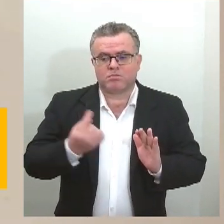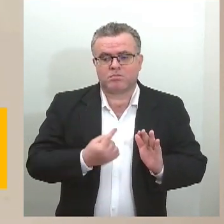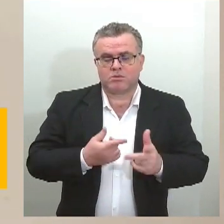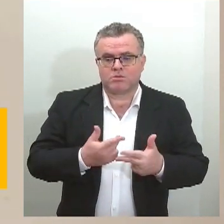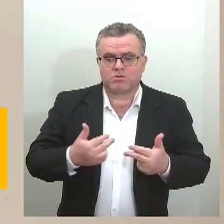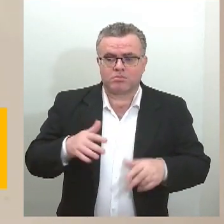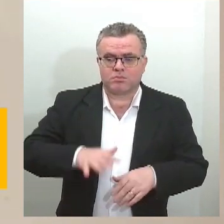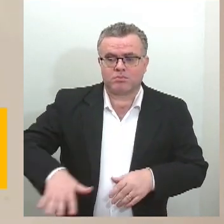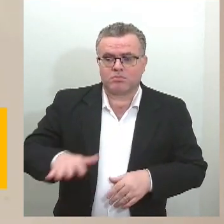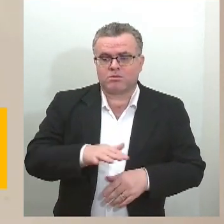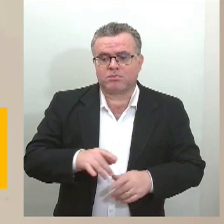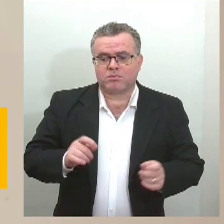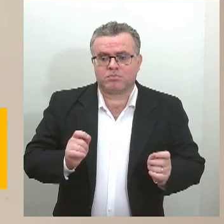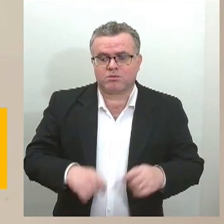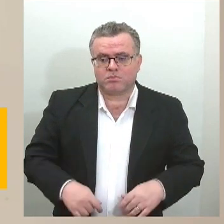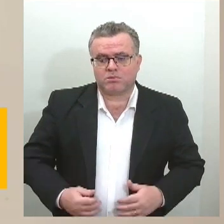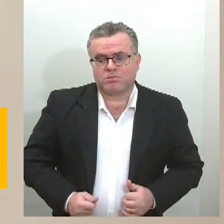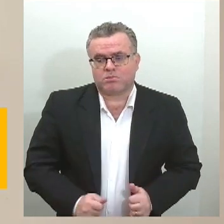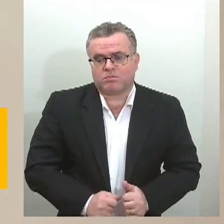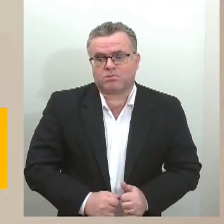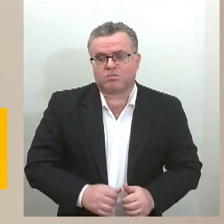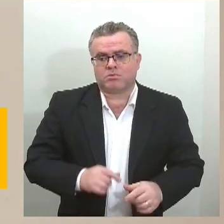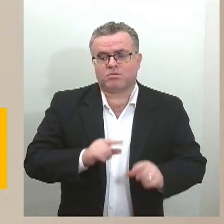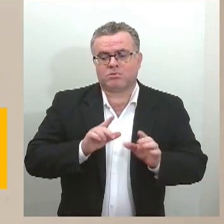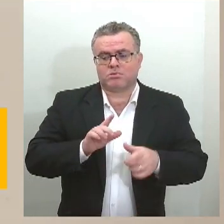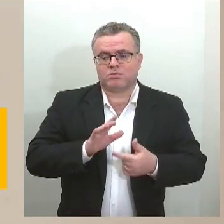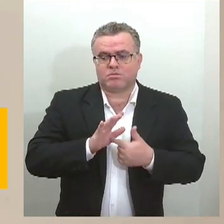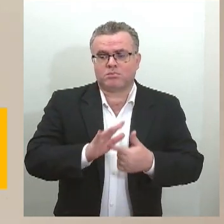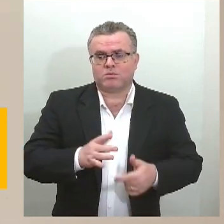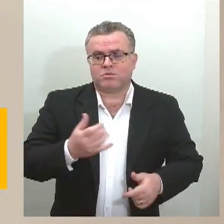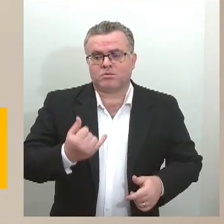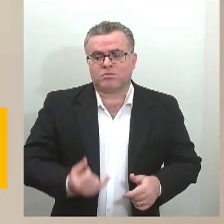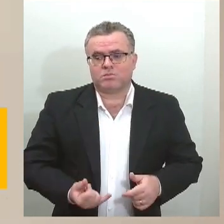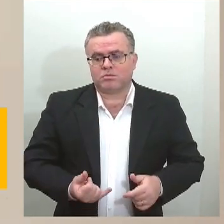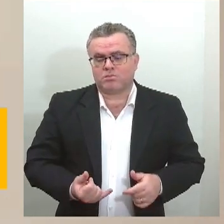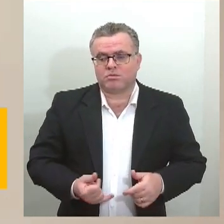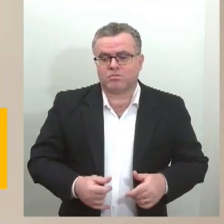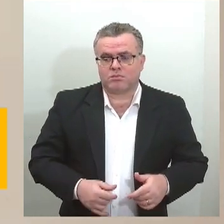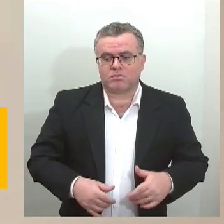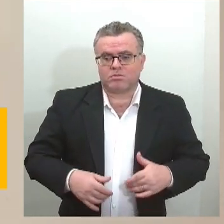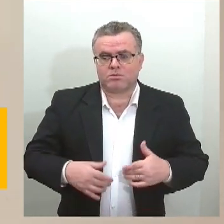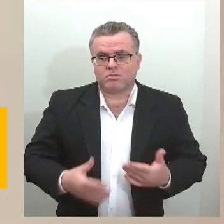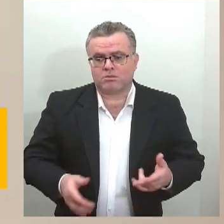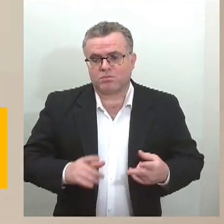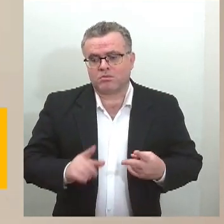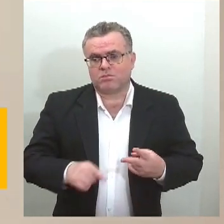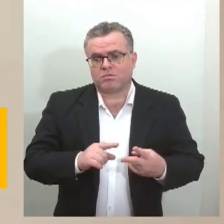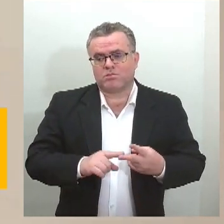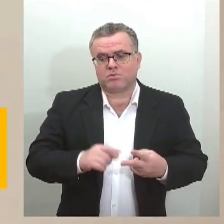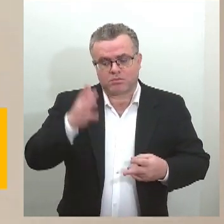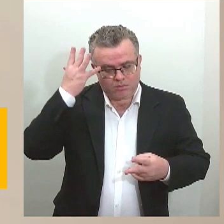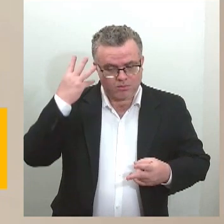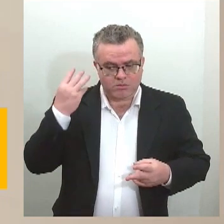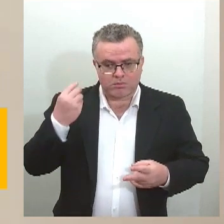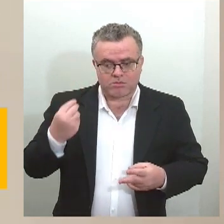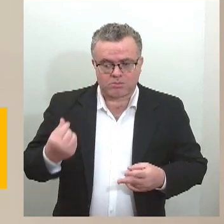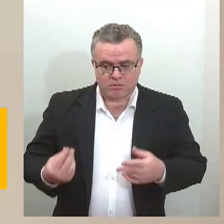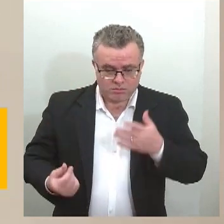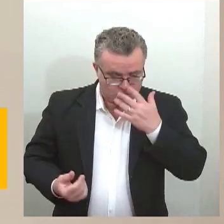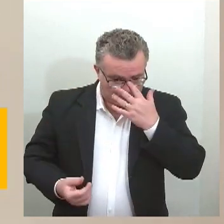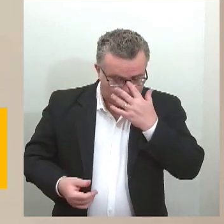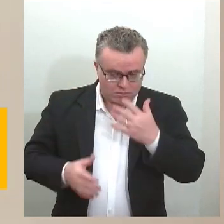podem apresentar um emagrecimento repentino, queda de cabelo, uma febre mais baixa,